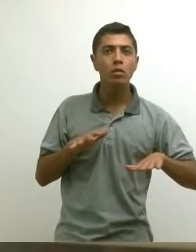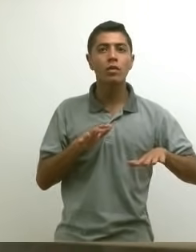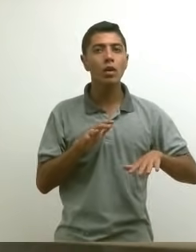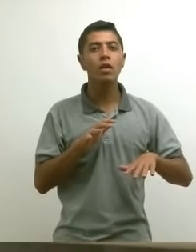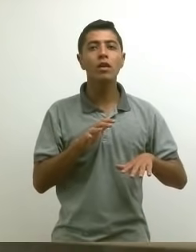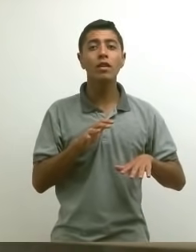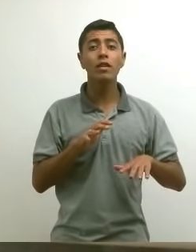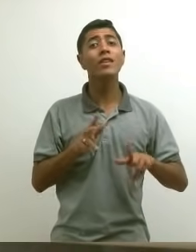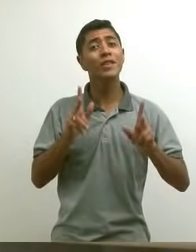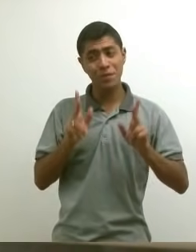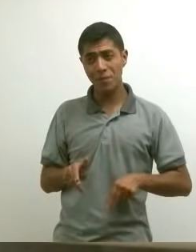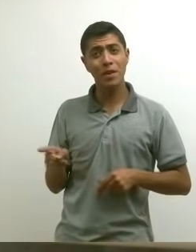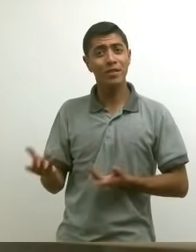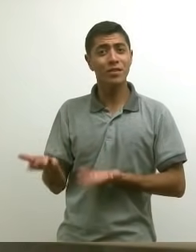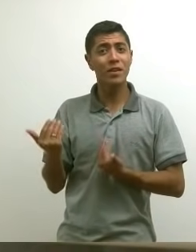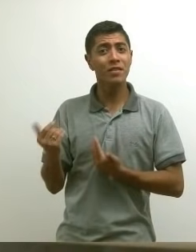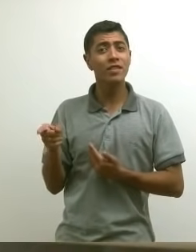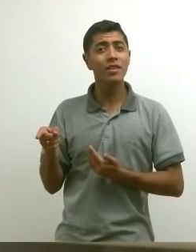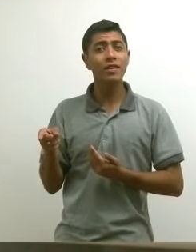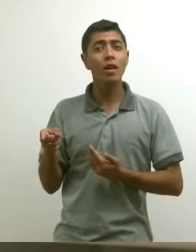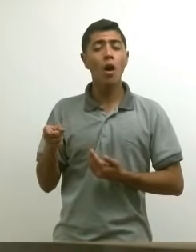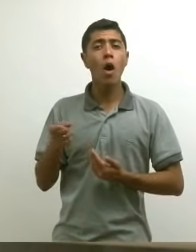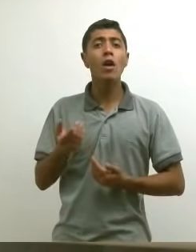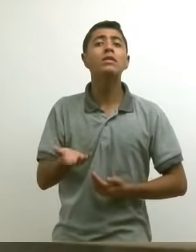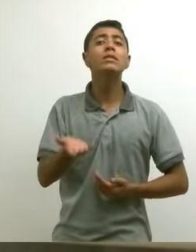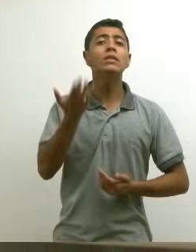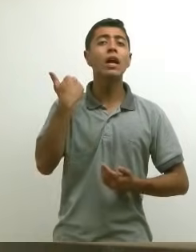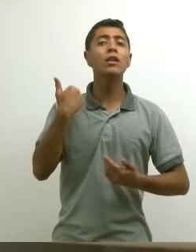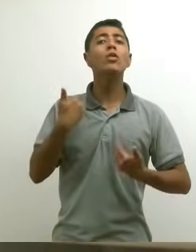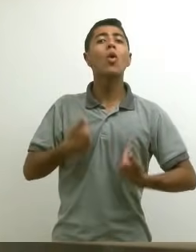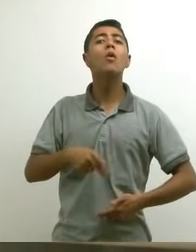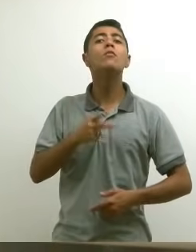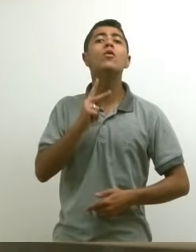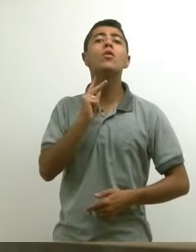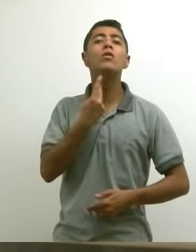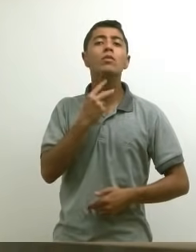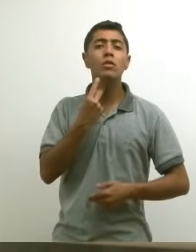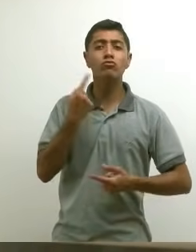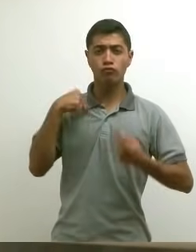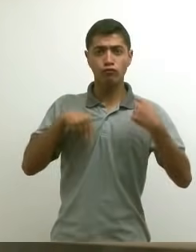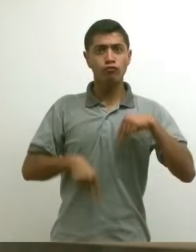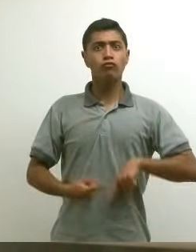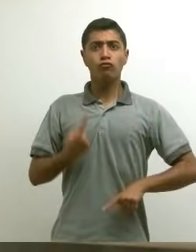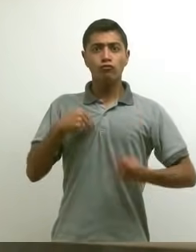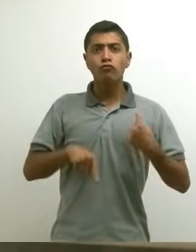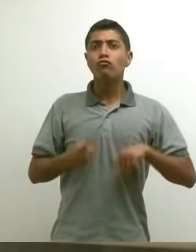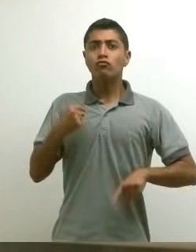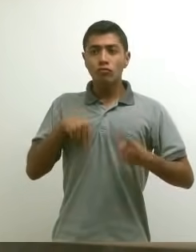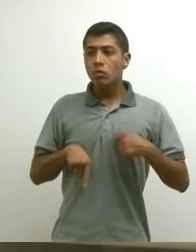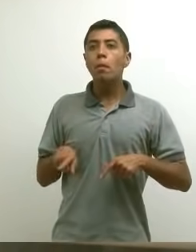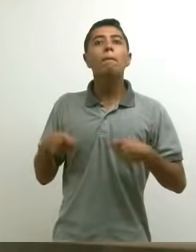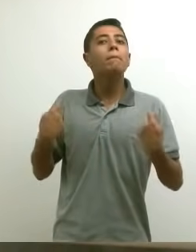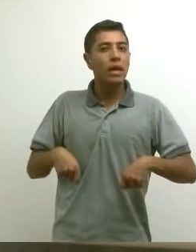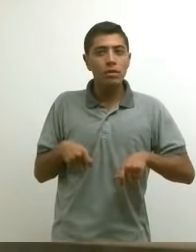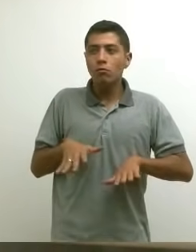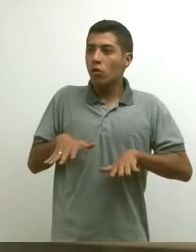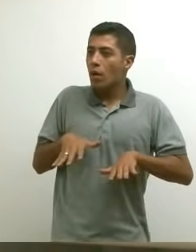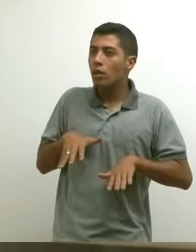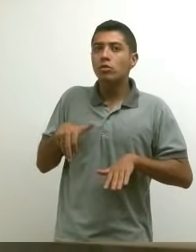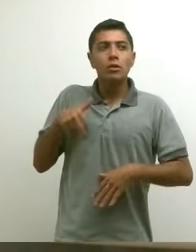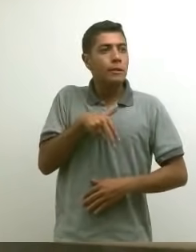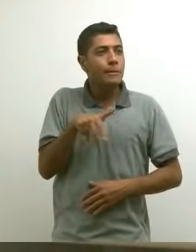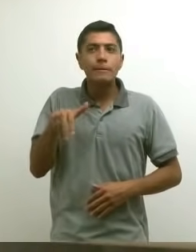crescendo aberta eles precisam se movimentar mas ao mesmo tempo uma inteligência superior intelectual super